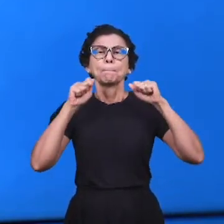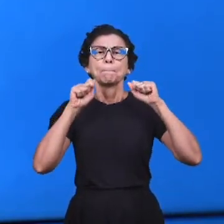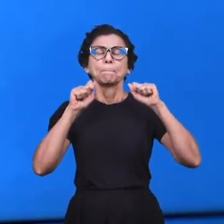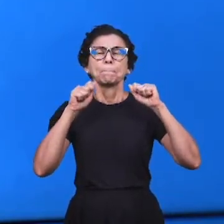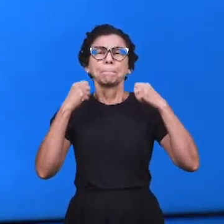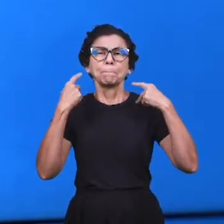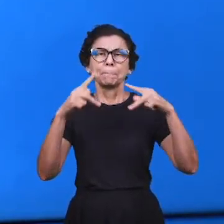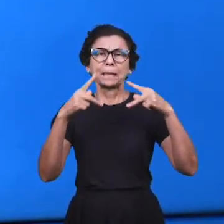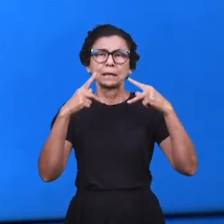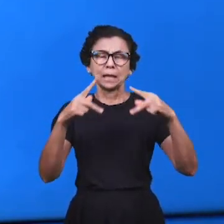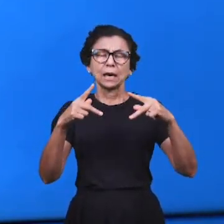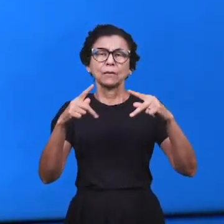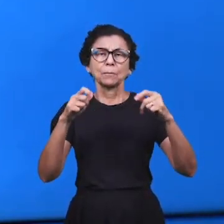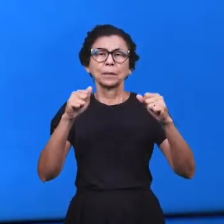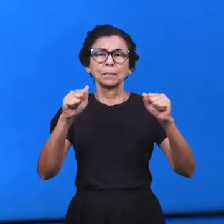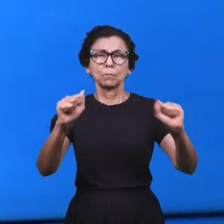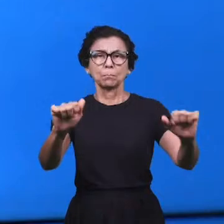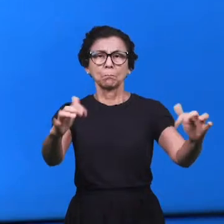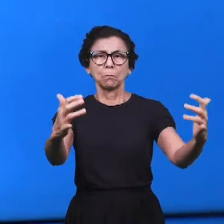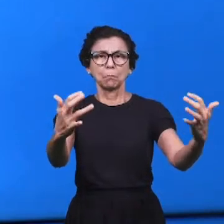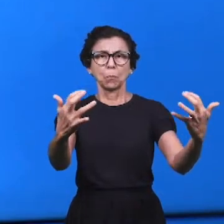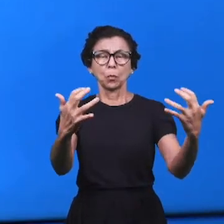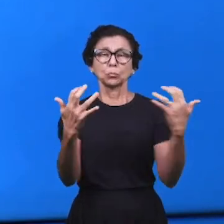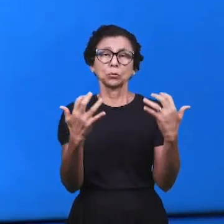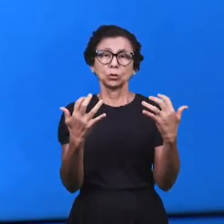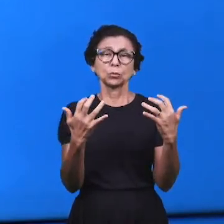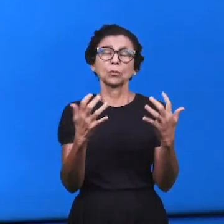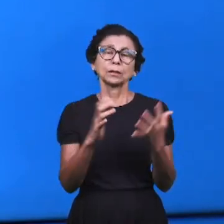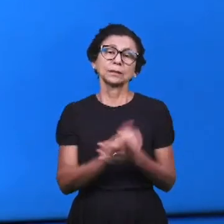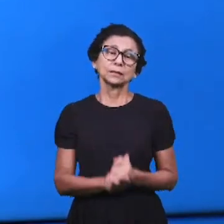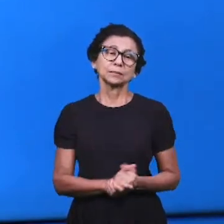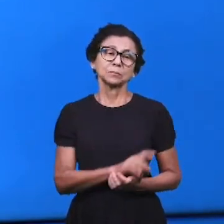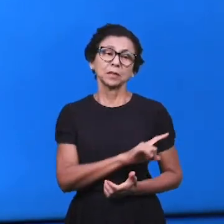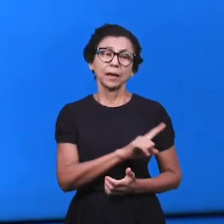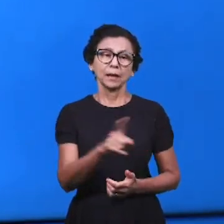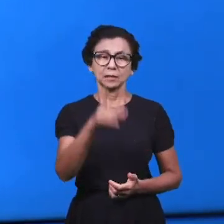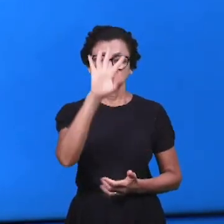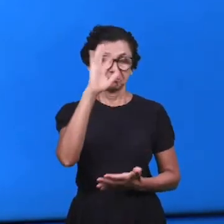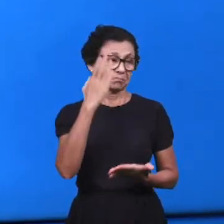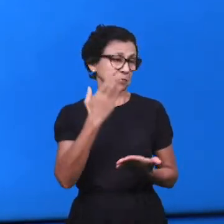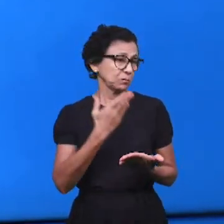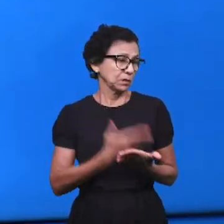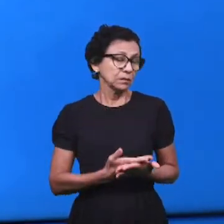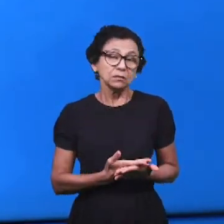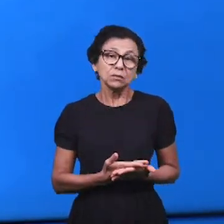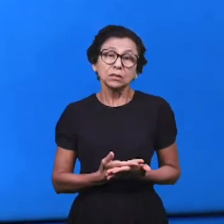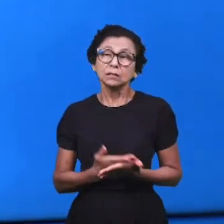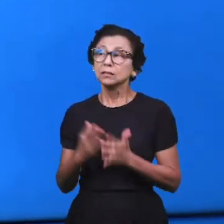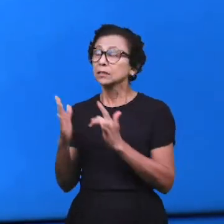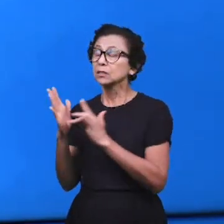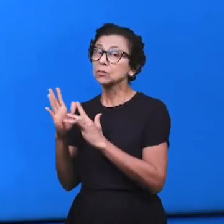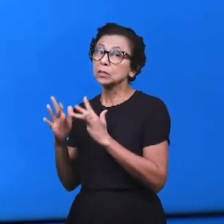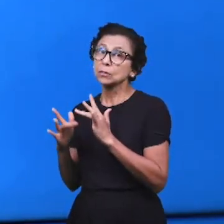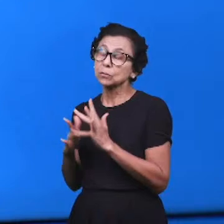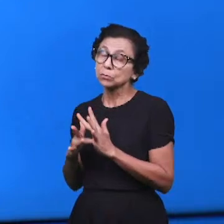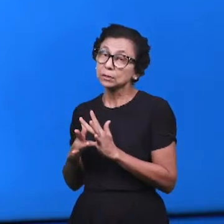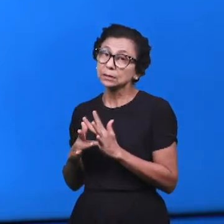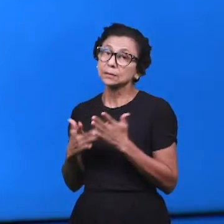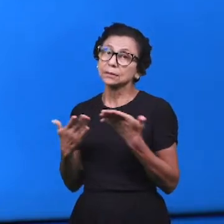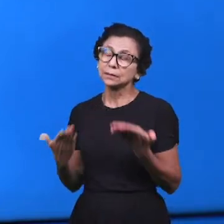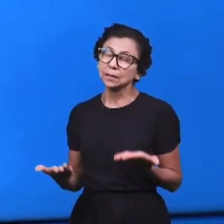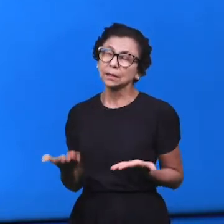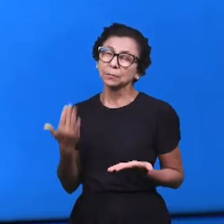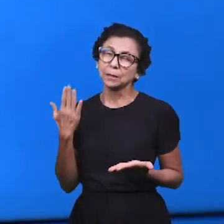entendessem, porque eles não criam no Senhor Jesus, então eles não entendiam, era para eles não entenderem, cumprindo ali a palavra do profeta